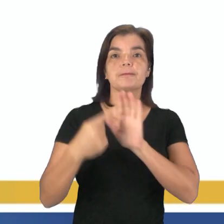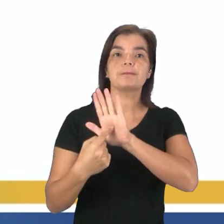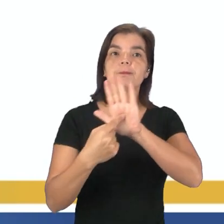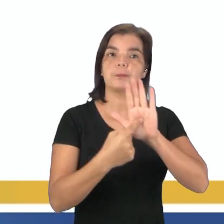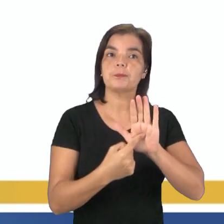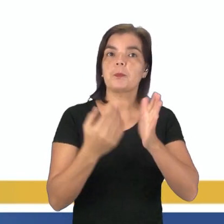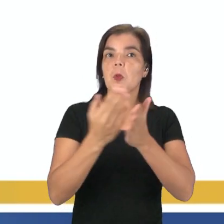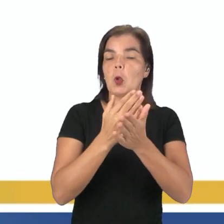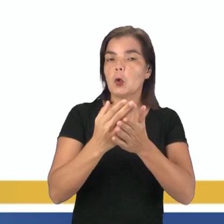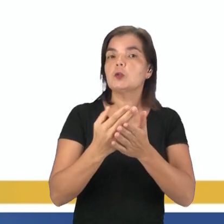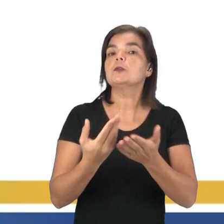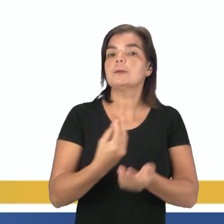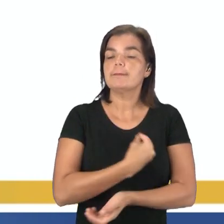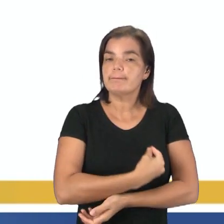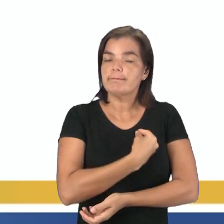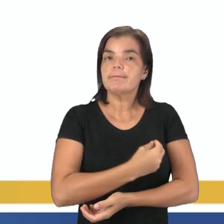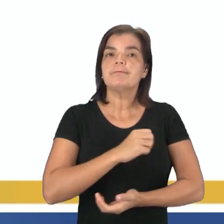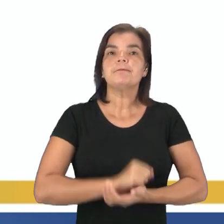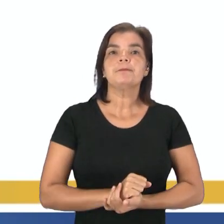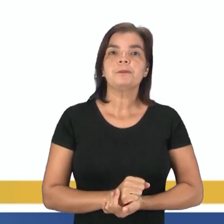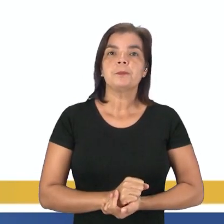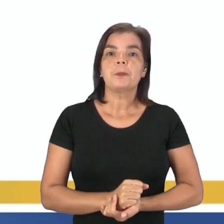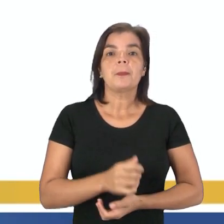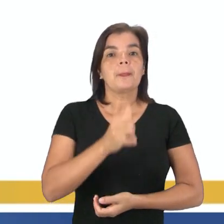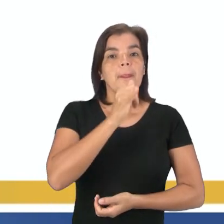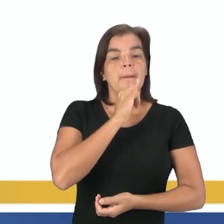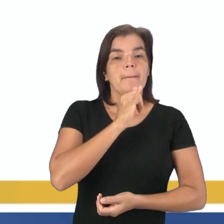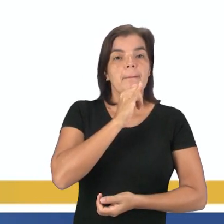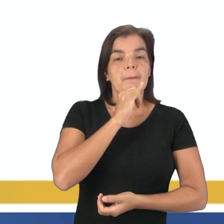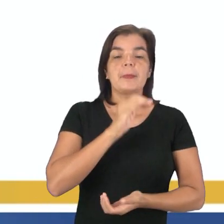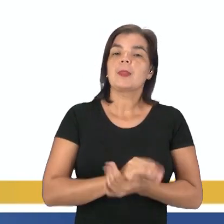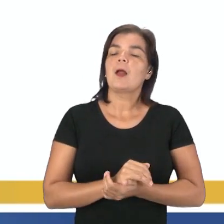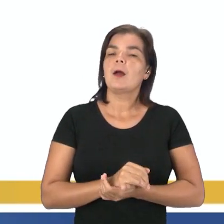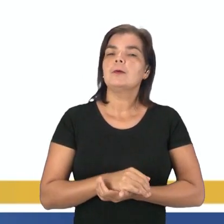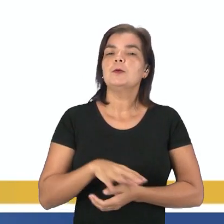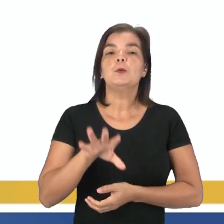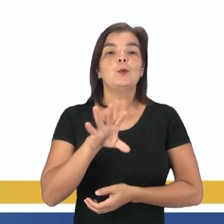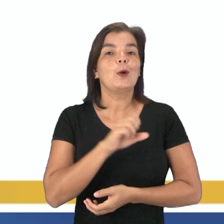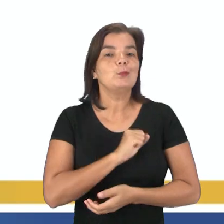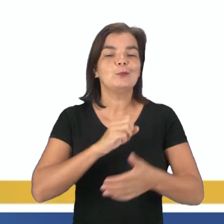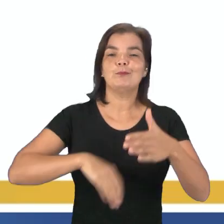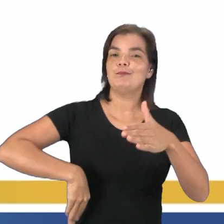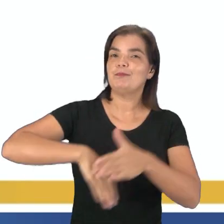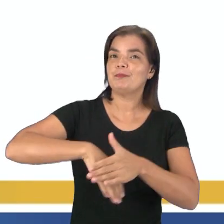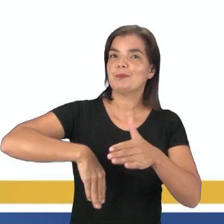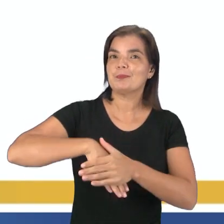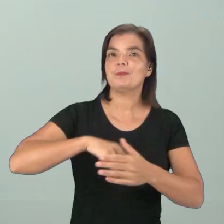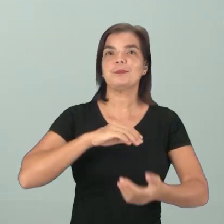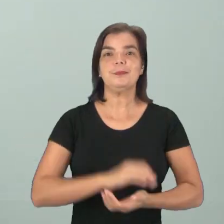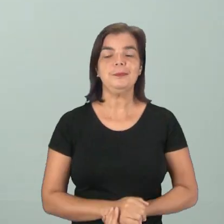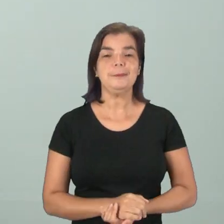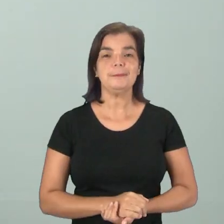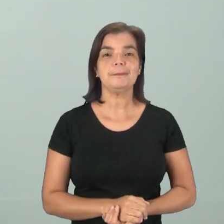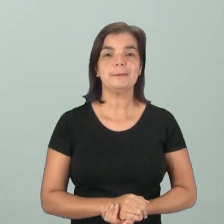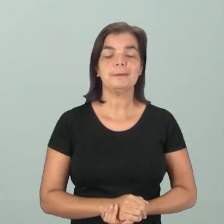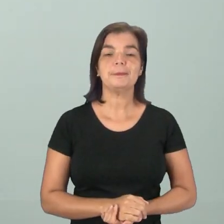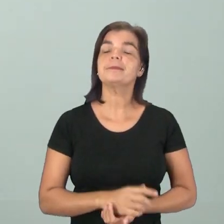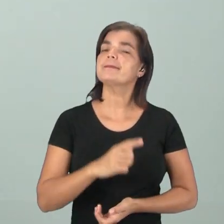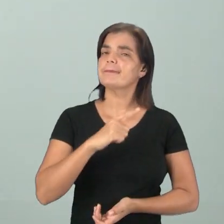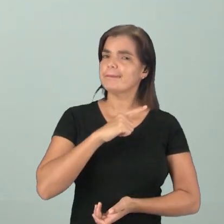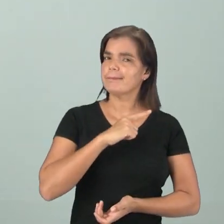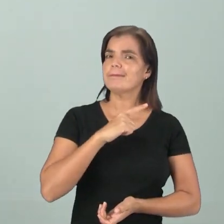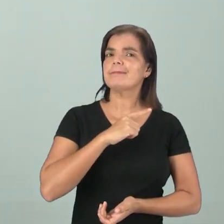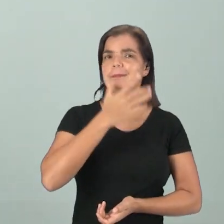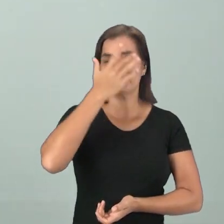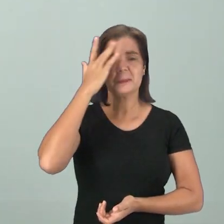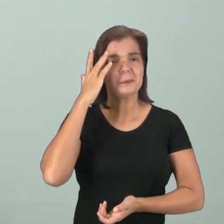identificar algo em comum entre nós brasileiros. Por exemplo, a paixão pelo futebol. Gente, por mais que a gente que